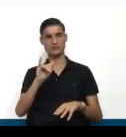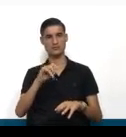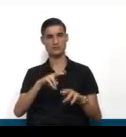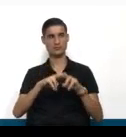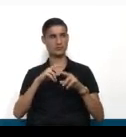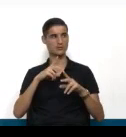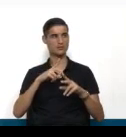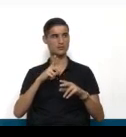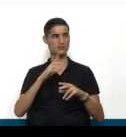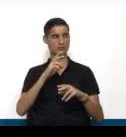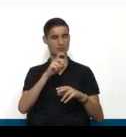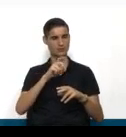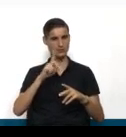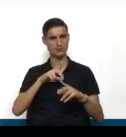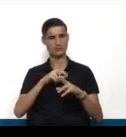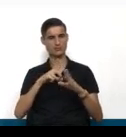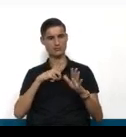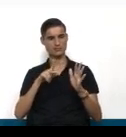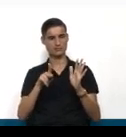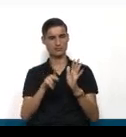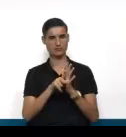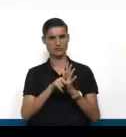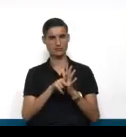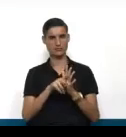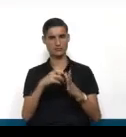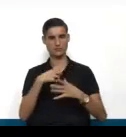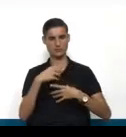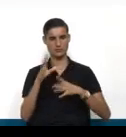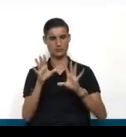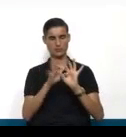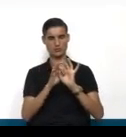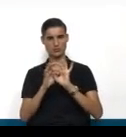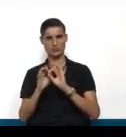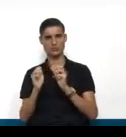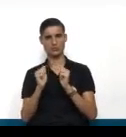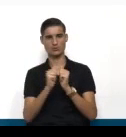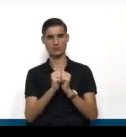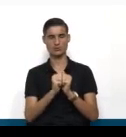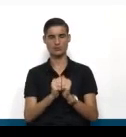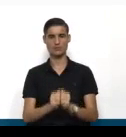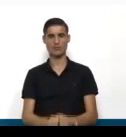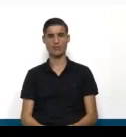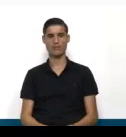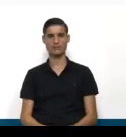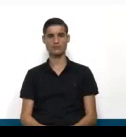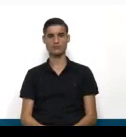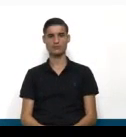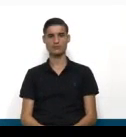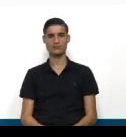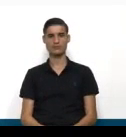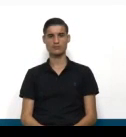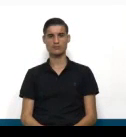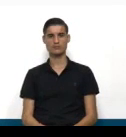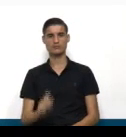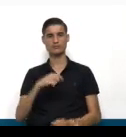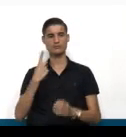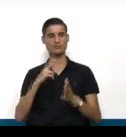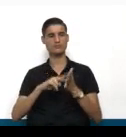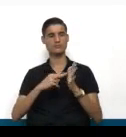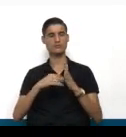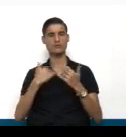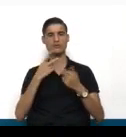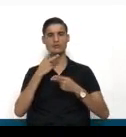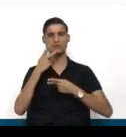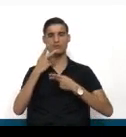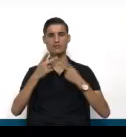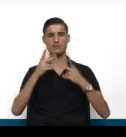E esse xy pertence, então, a esse conjunto, tá? O que a gente pode dizer agora quando a gente está